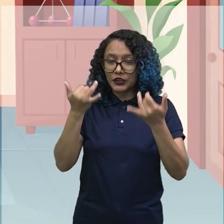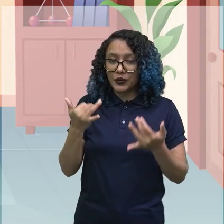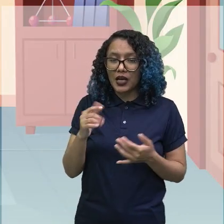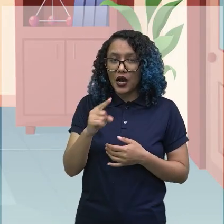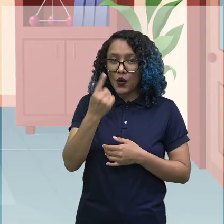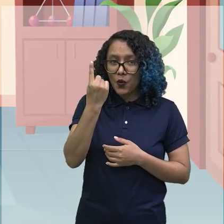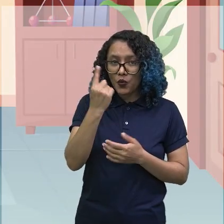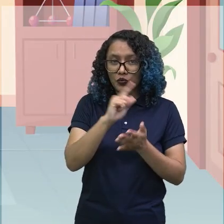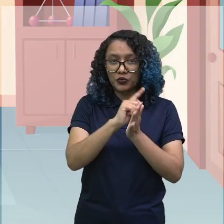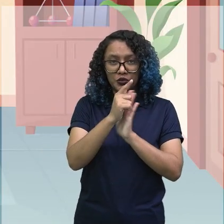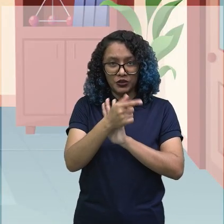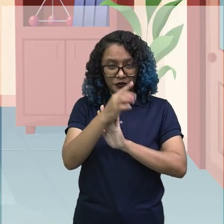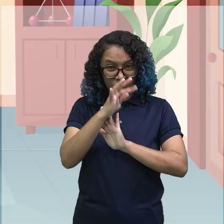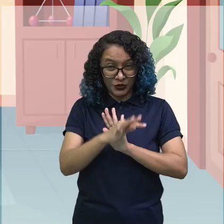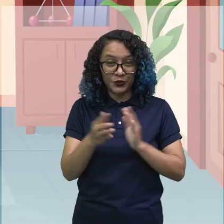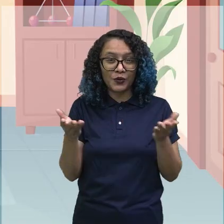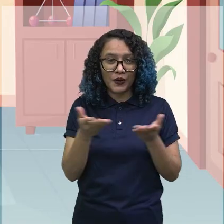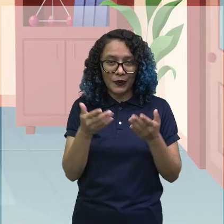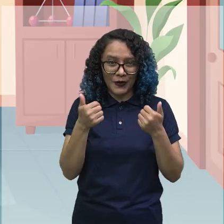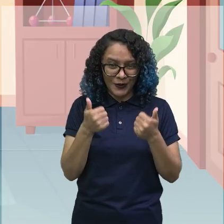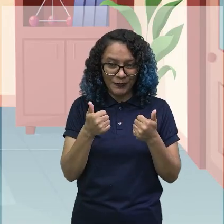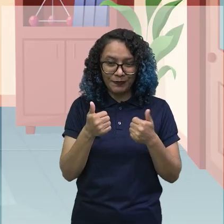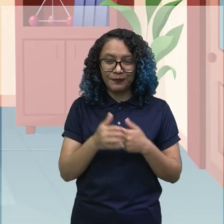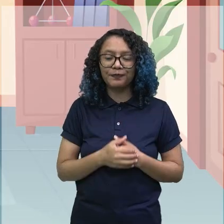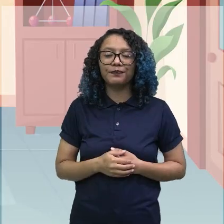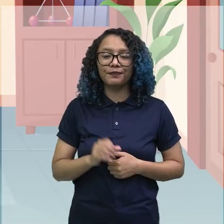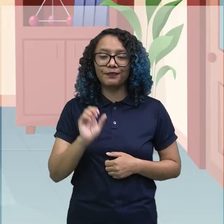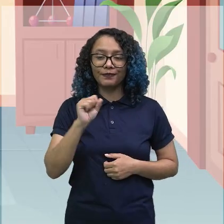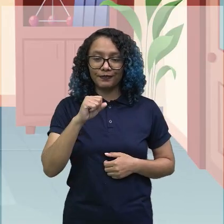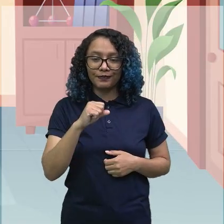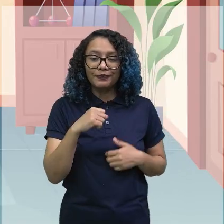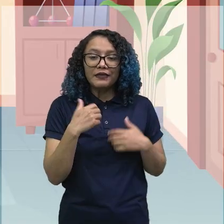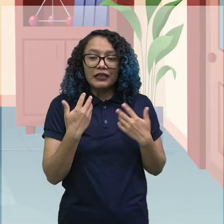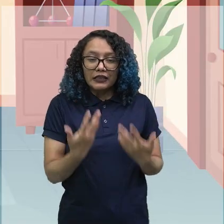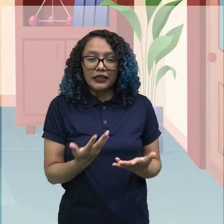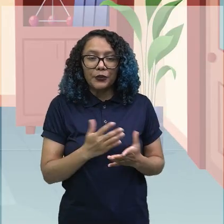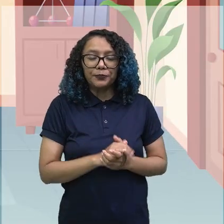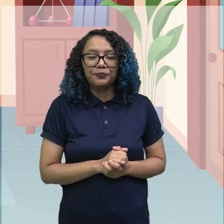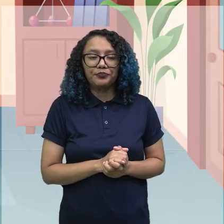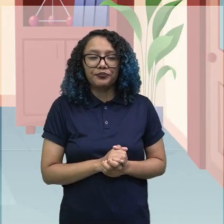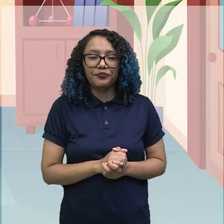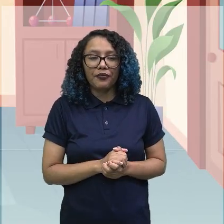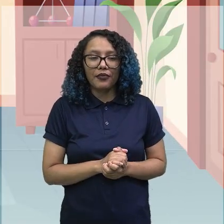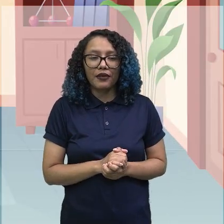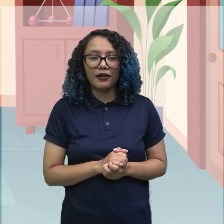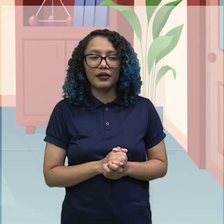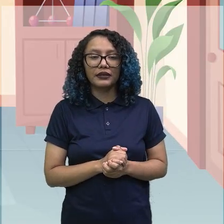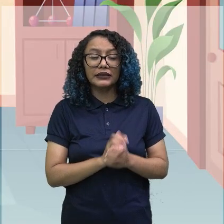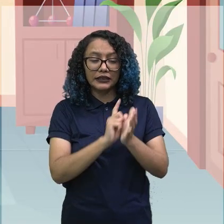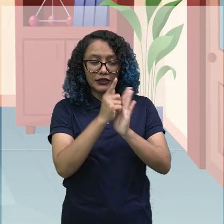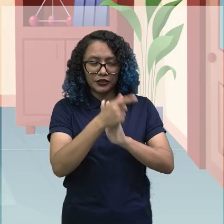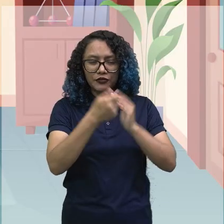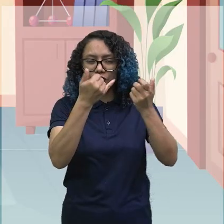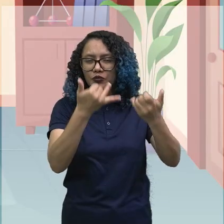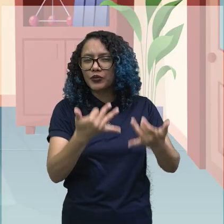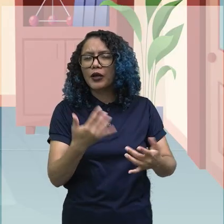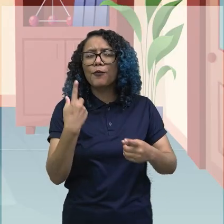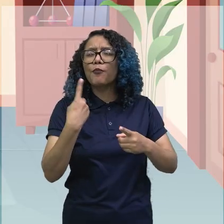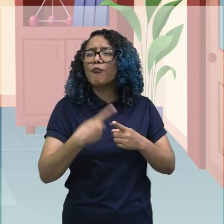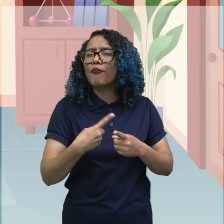gênero textual específico, né, Isonilde? Isso. Por que a gente vai falar desse gênero aqui? A gente vai,